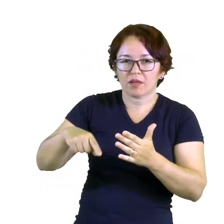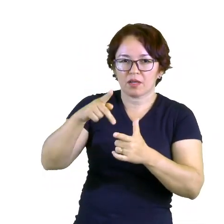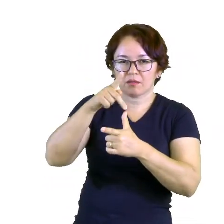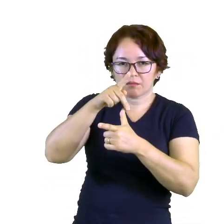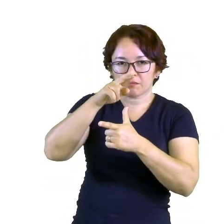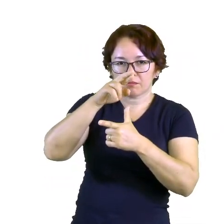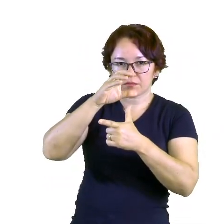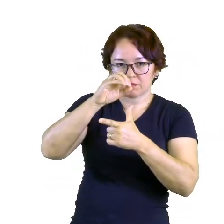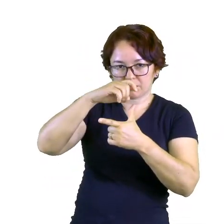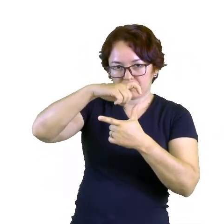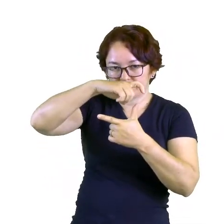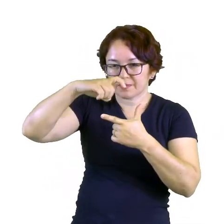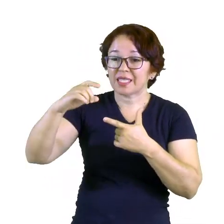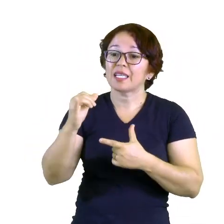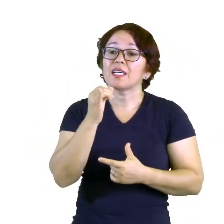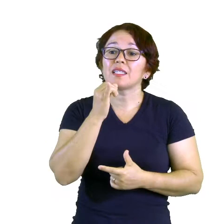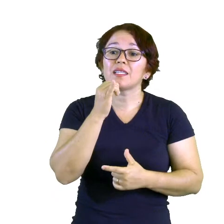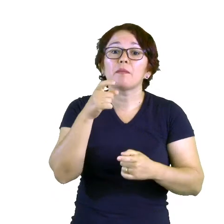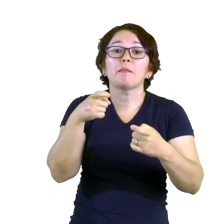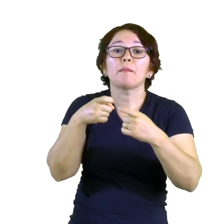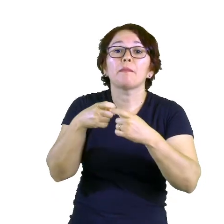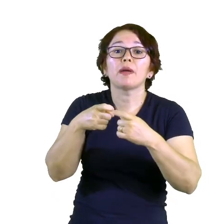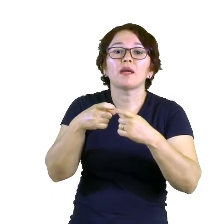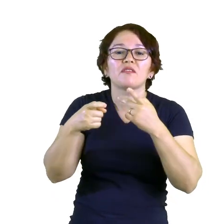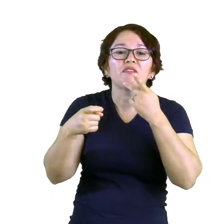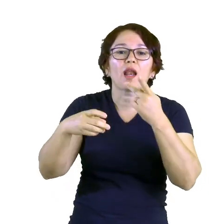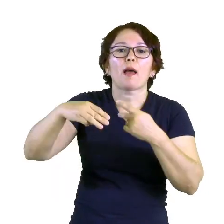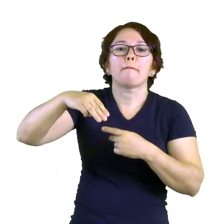Médico. Chama a palavrinha médico para mim.